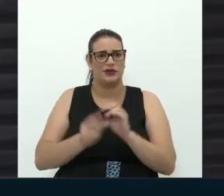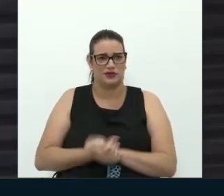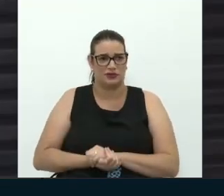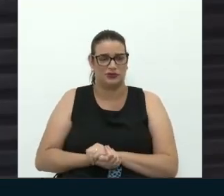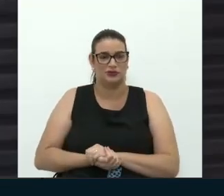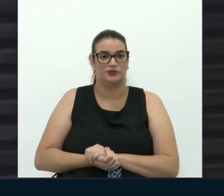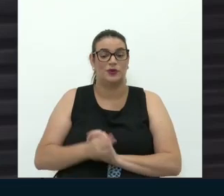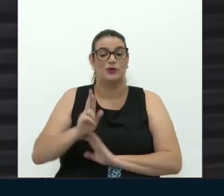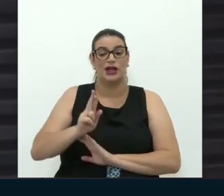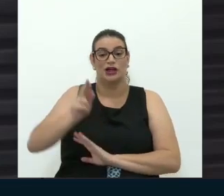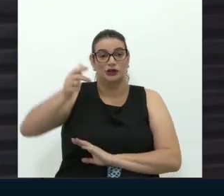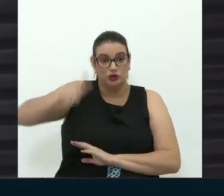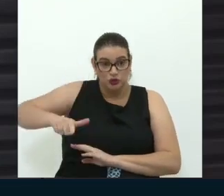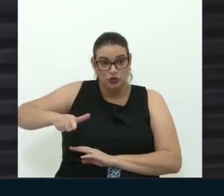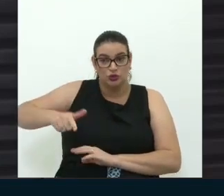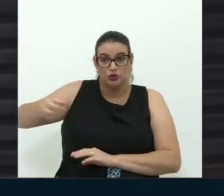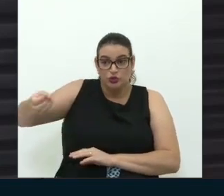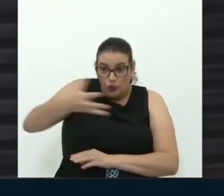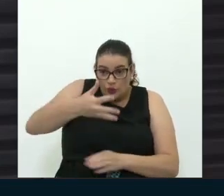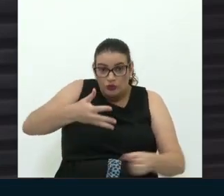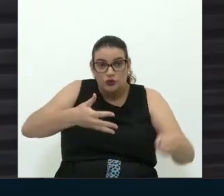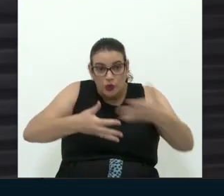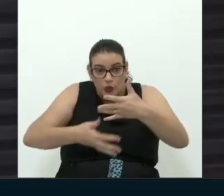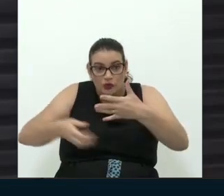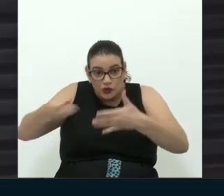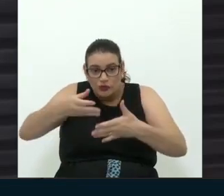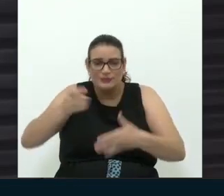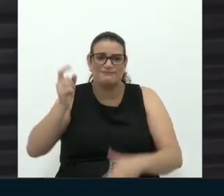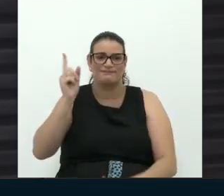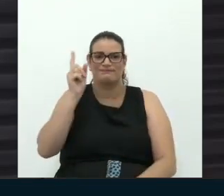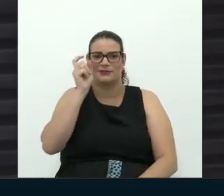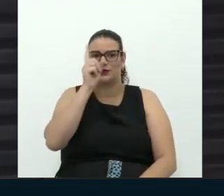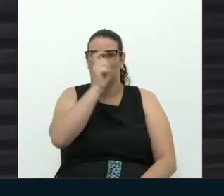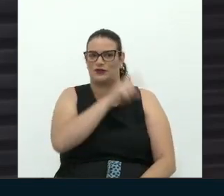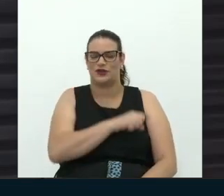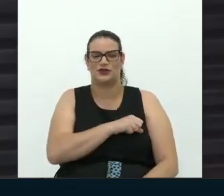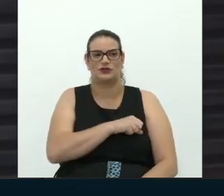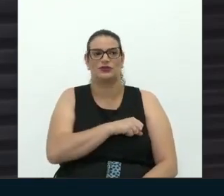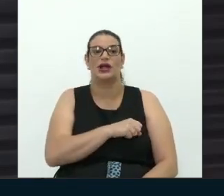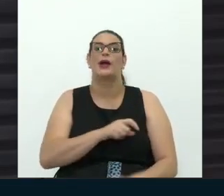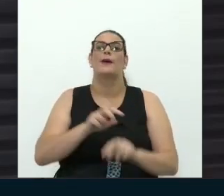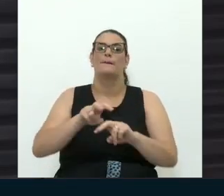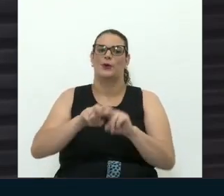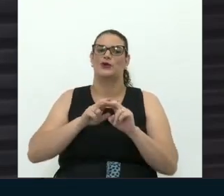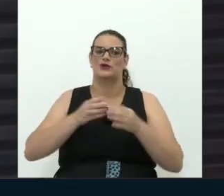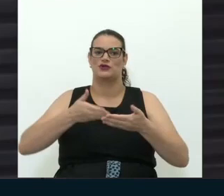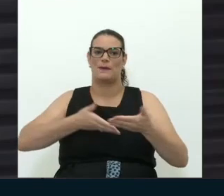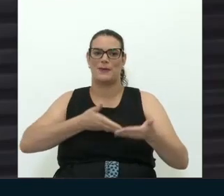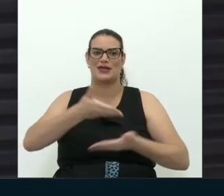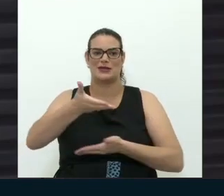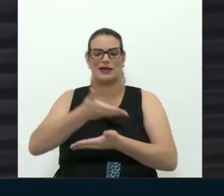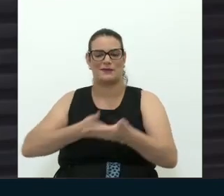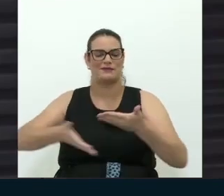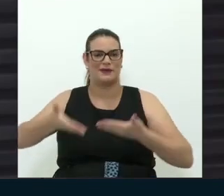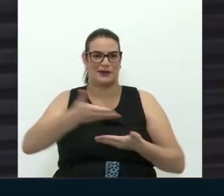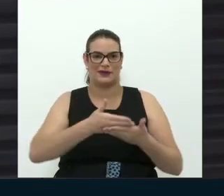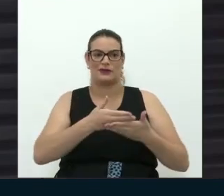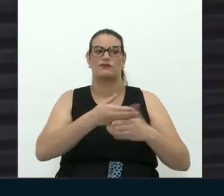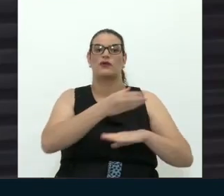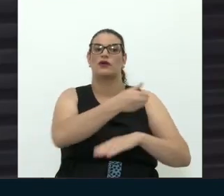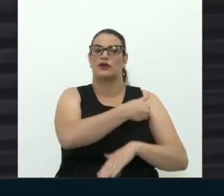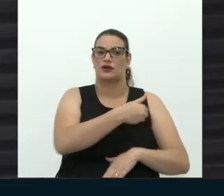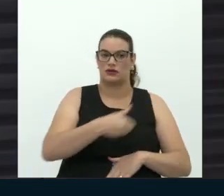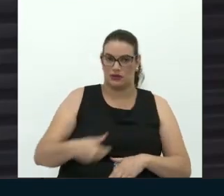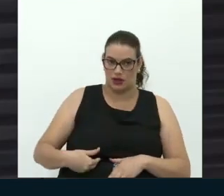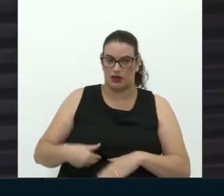tão difícil então é nesse sentido que a gente precisa repensar essa relação estado e sociedade pensando o